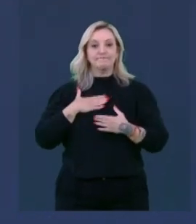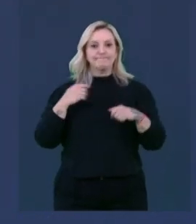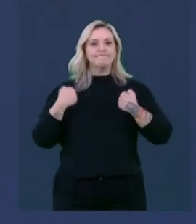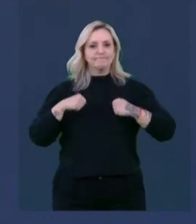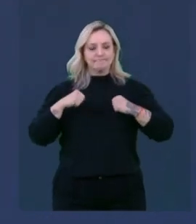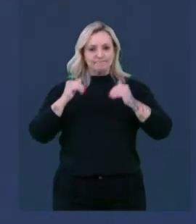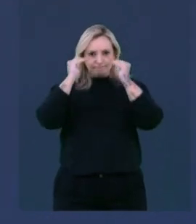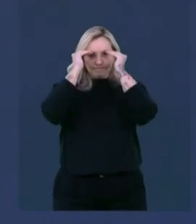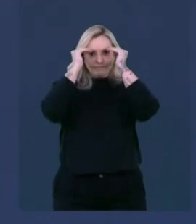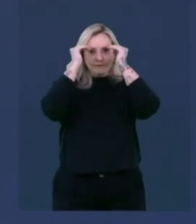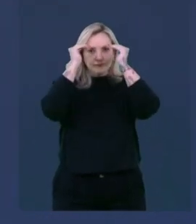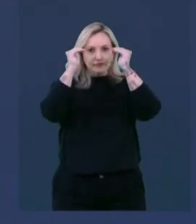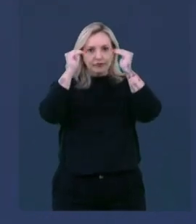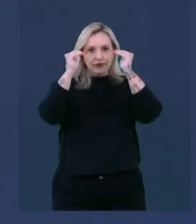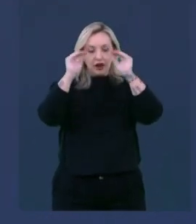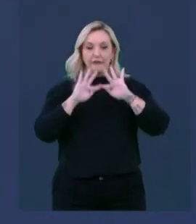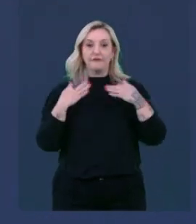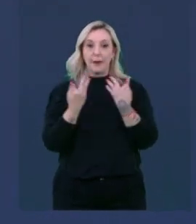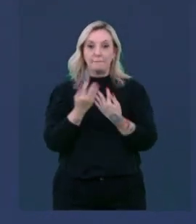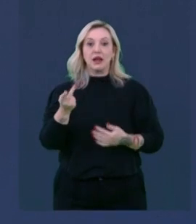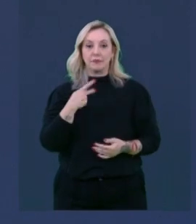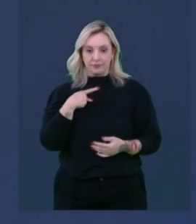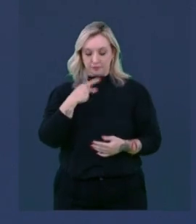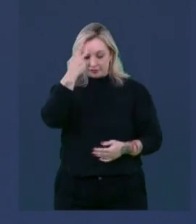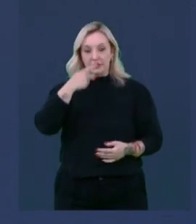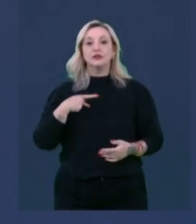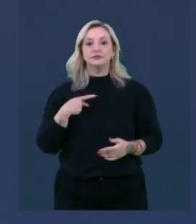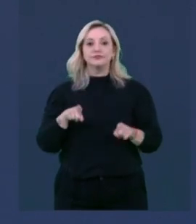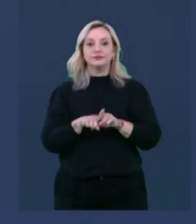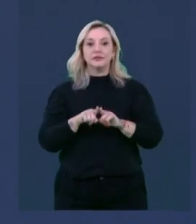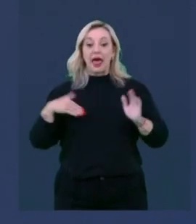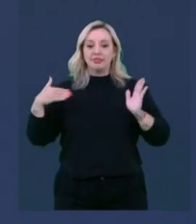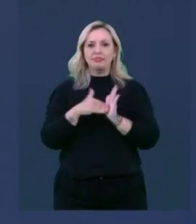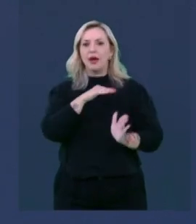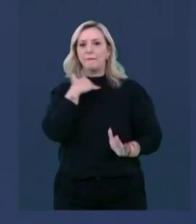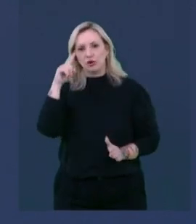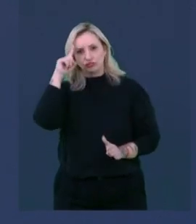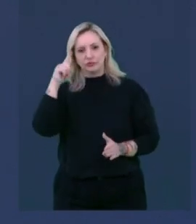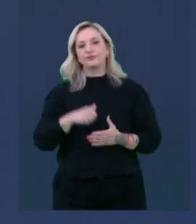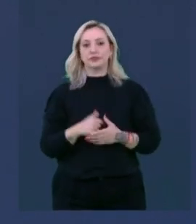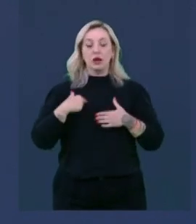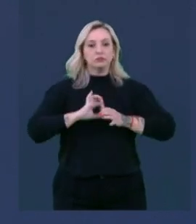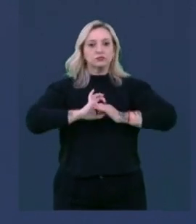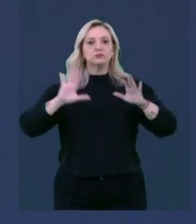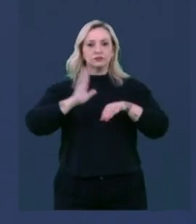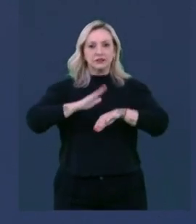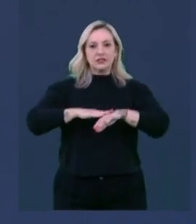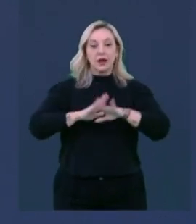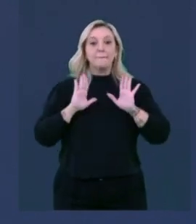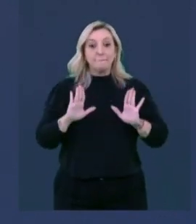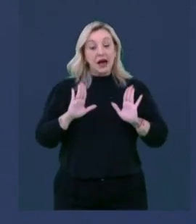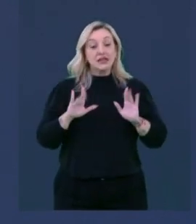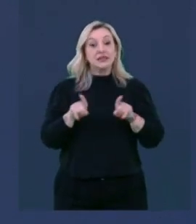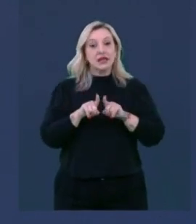que Honrar e a minha família a mim mesmo e a minha família até a morte Eu tô disposto a fazer isso mas